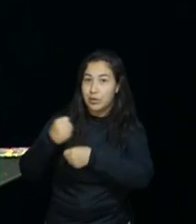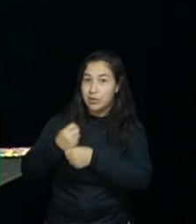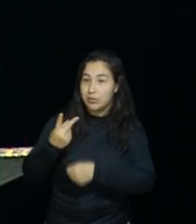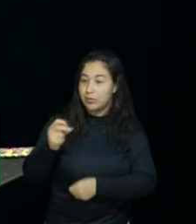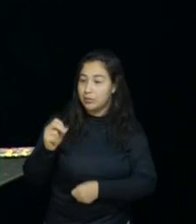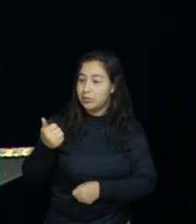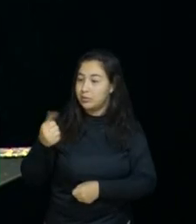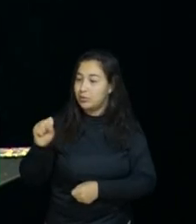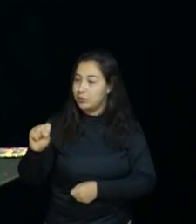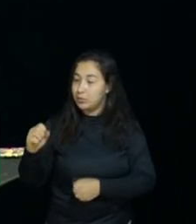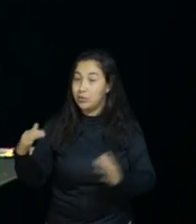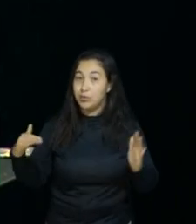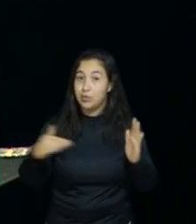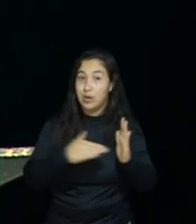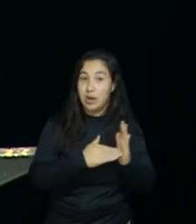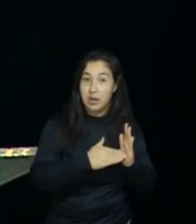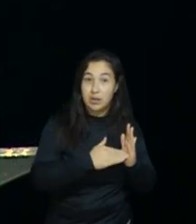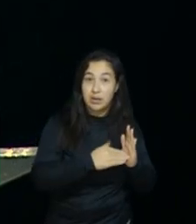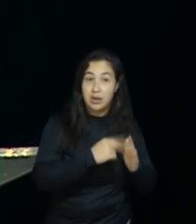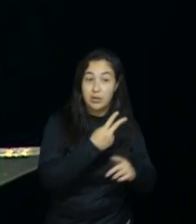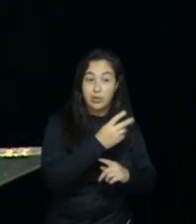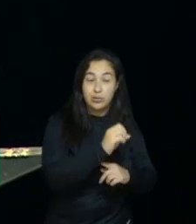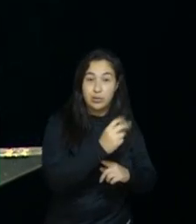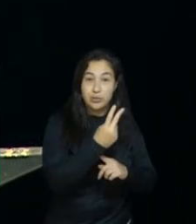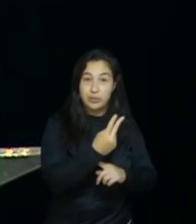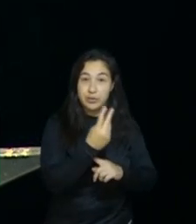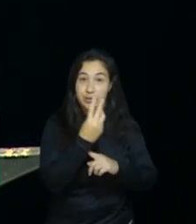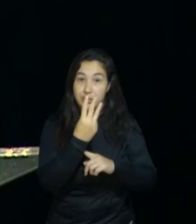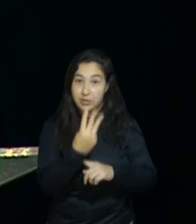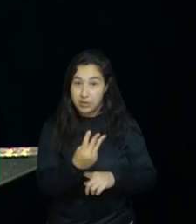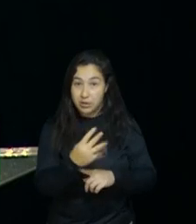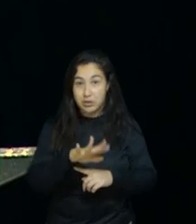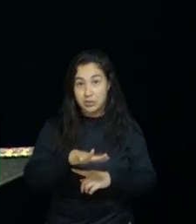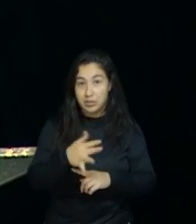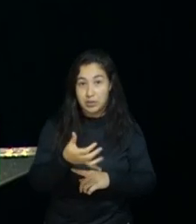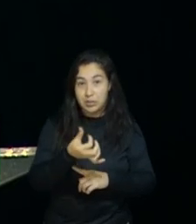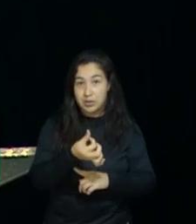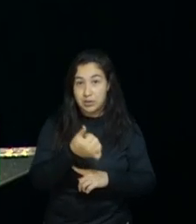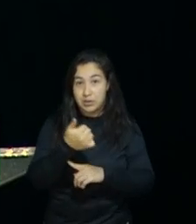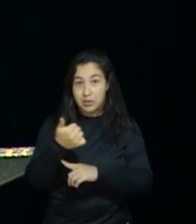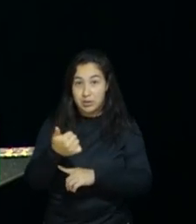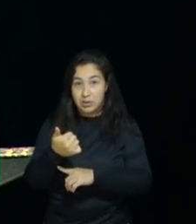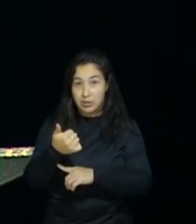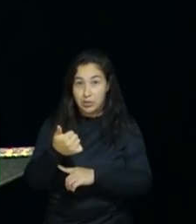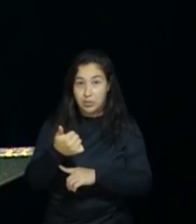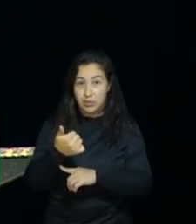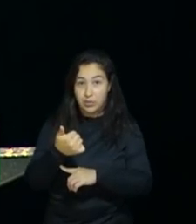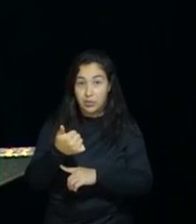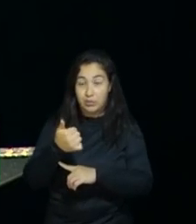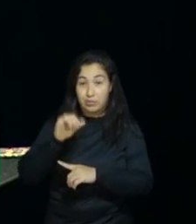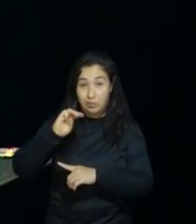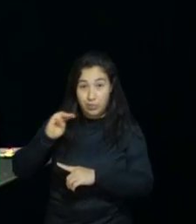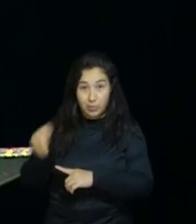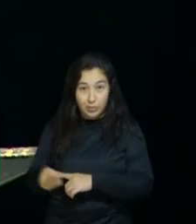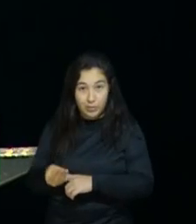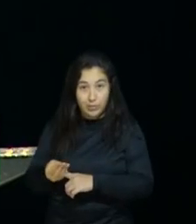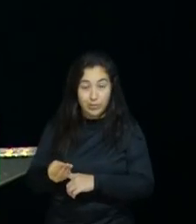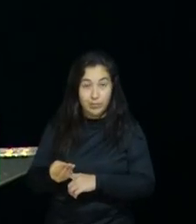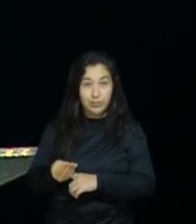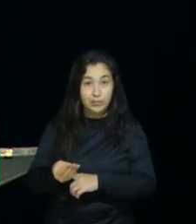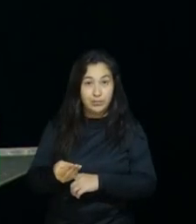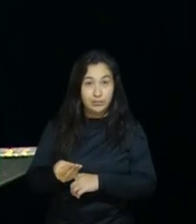até segundo semestre de 2023, cerca de um pouco mais de 61 milhões que